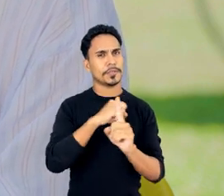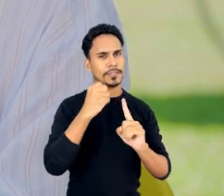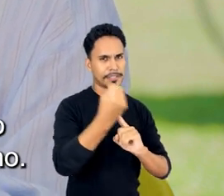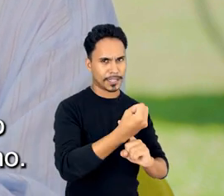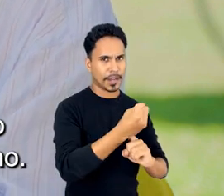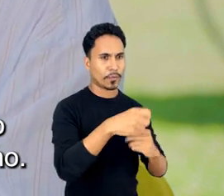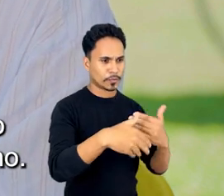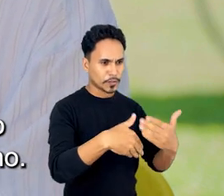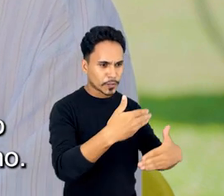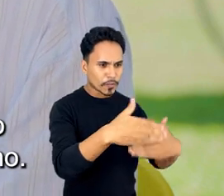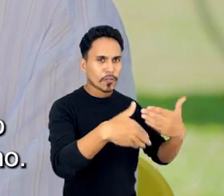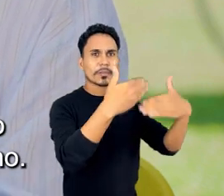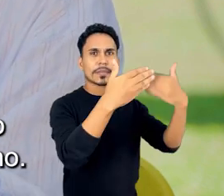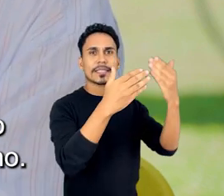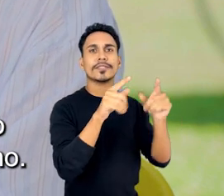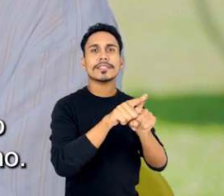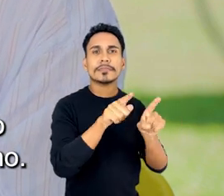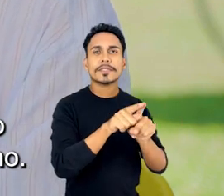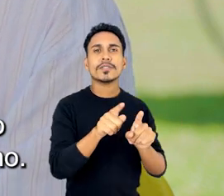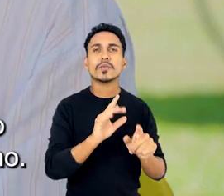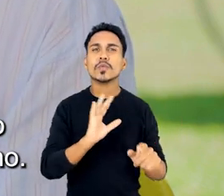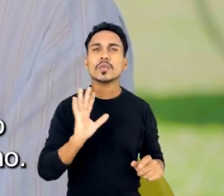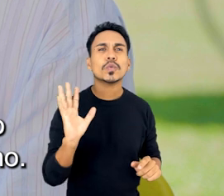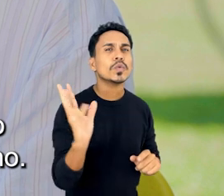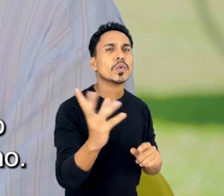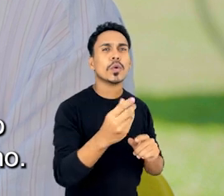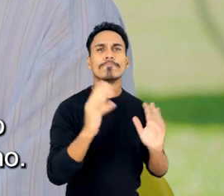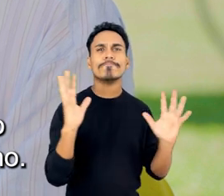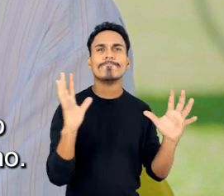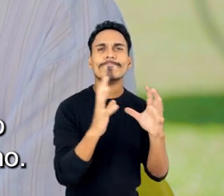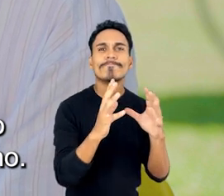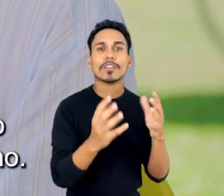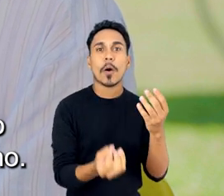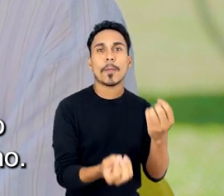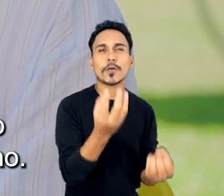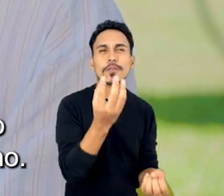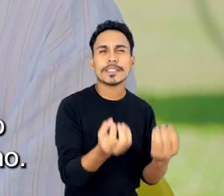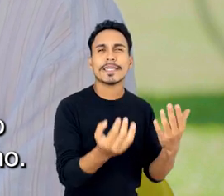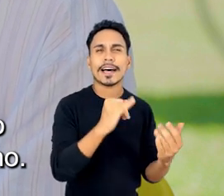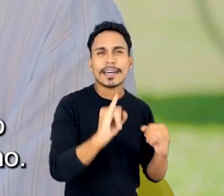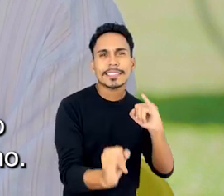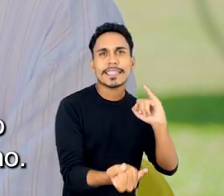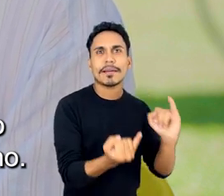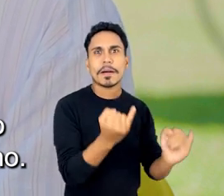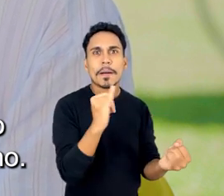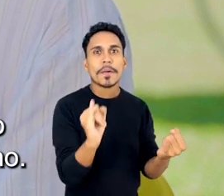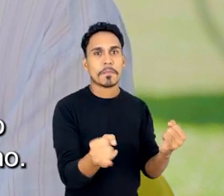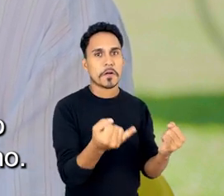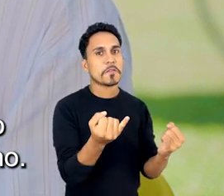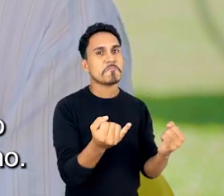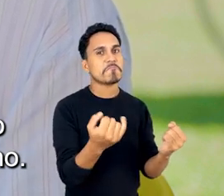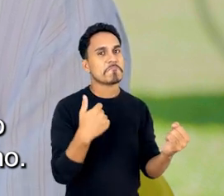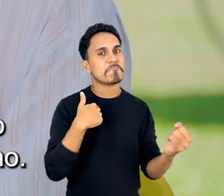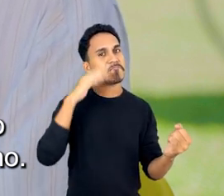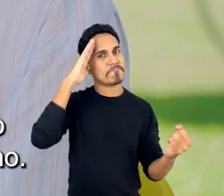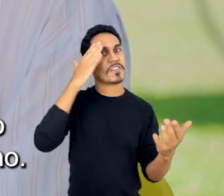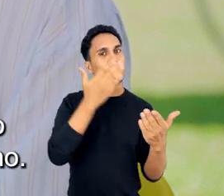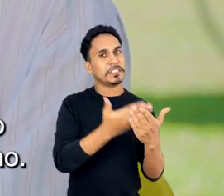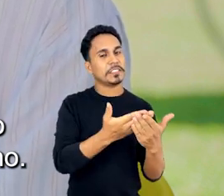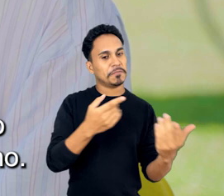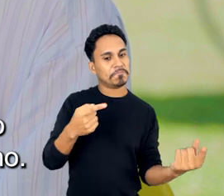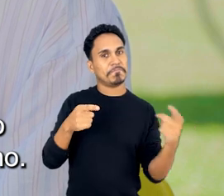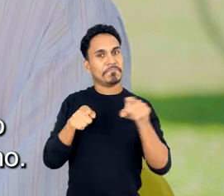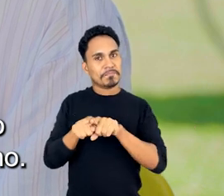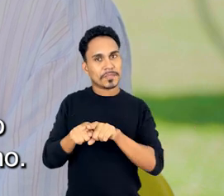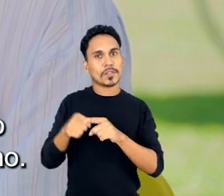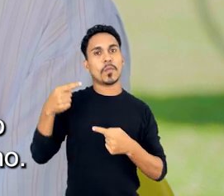Social do desenvolvimento integrador também de criação de oportunidades acredito que esse